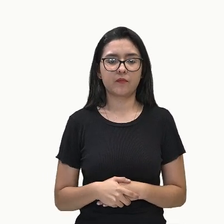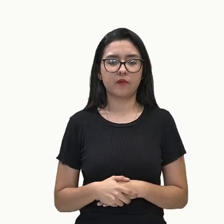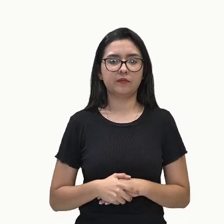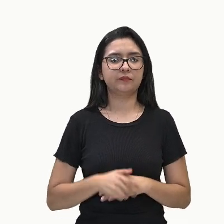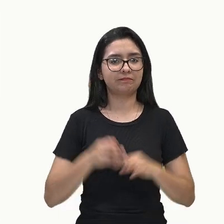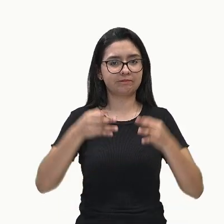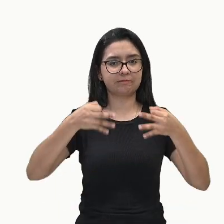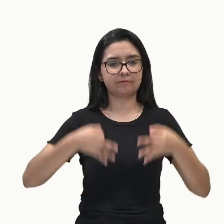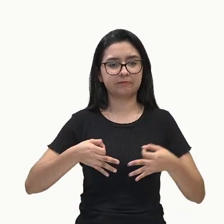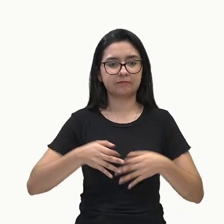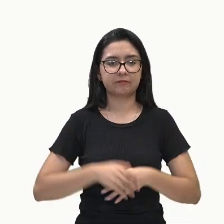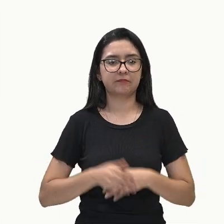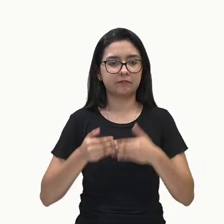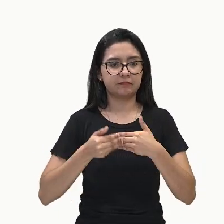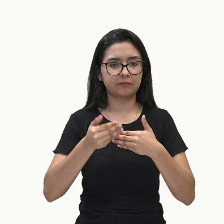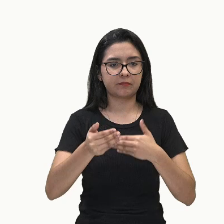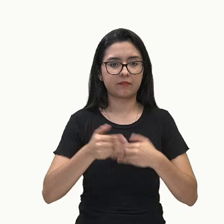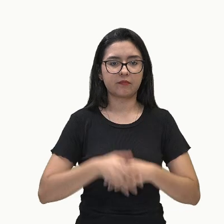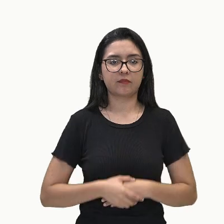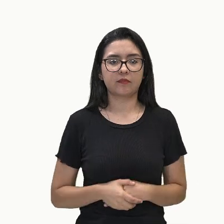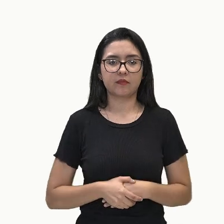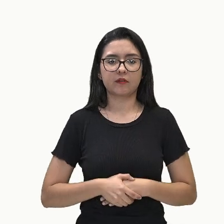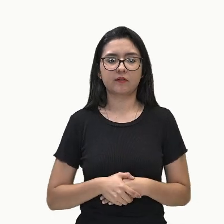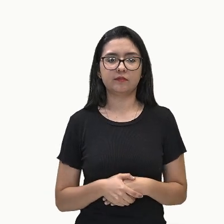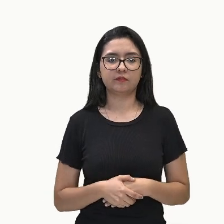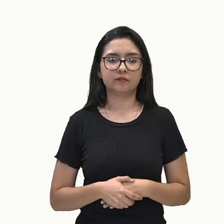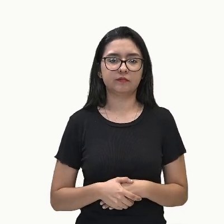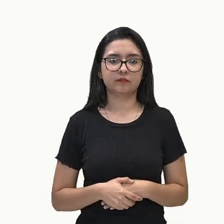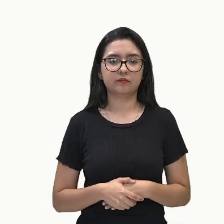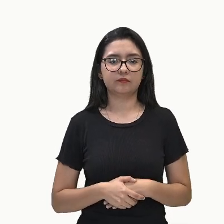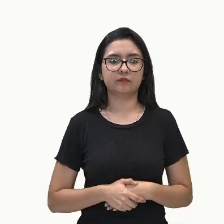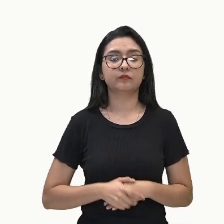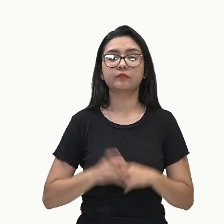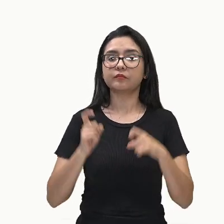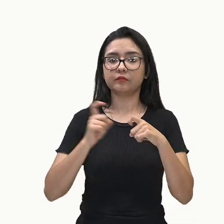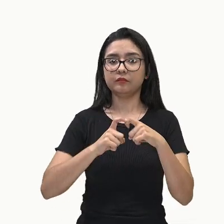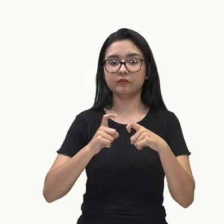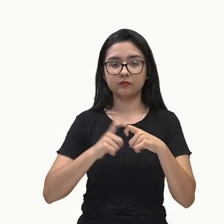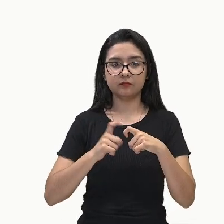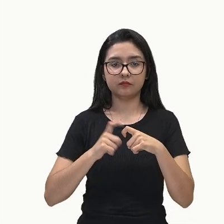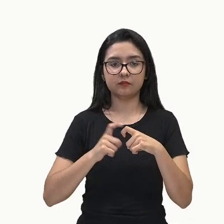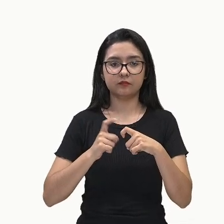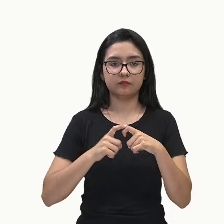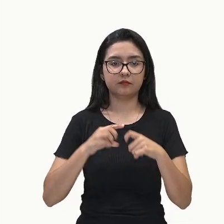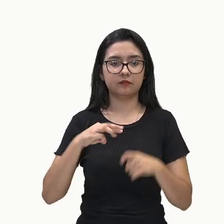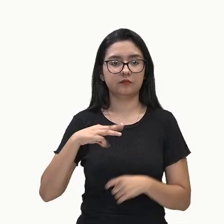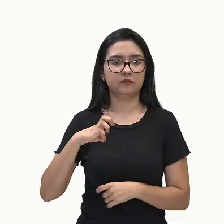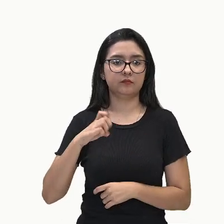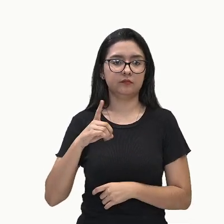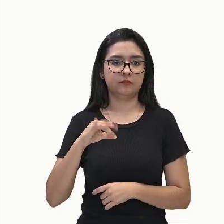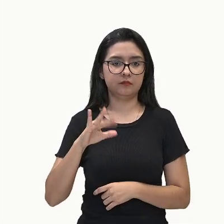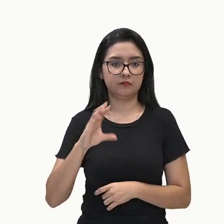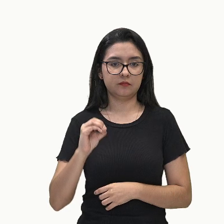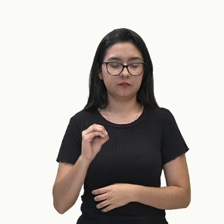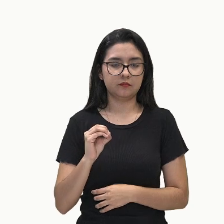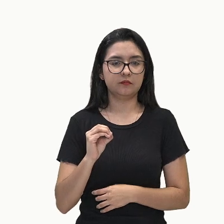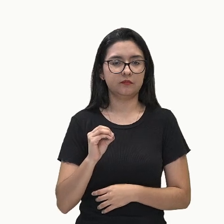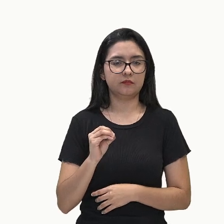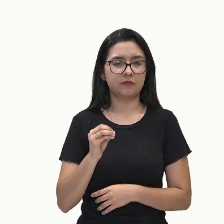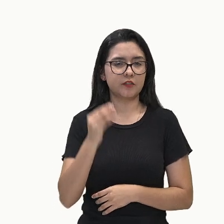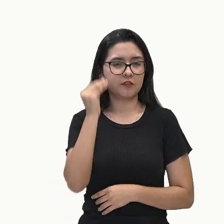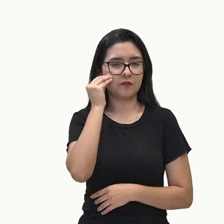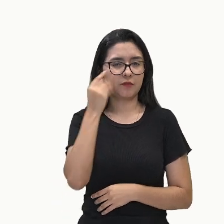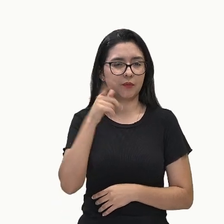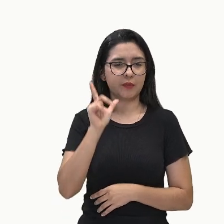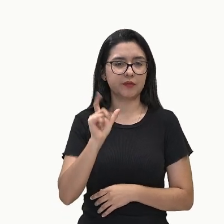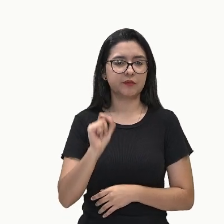bem? Então, seguindo, temos o médico. Agora a gente viu a palavra doutor para